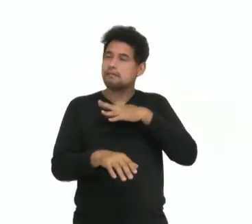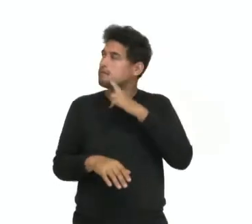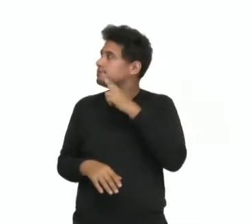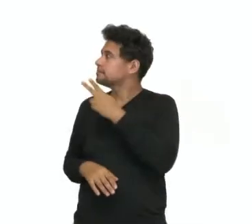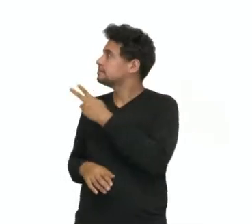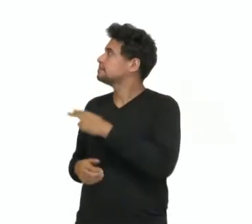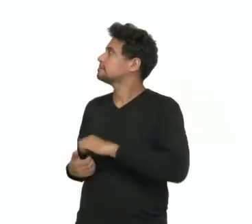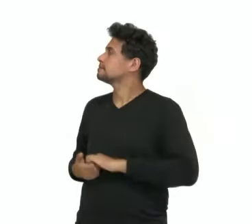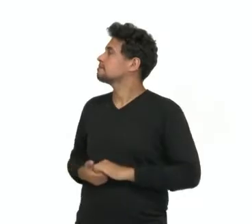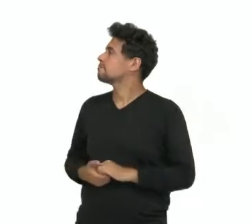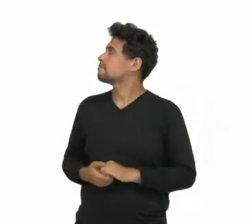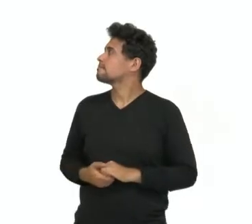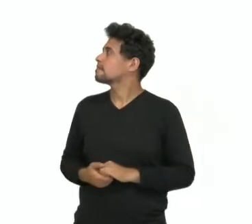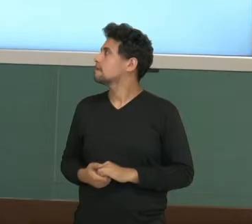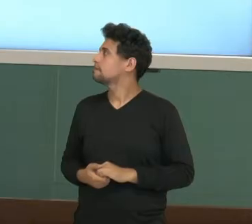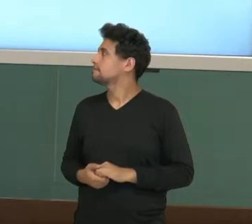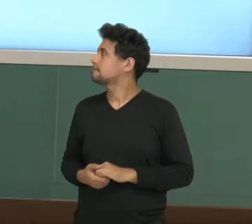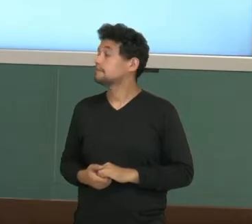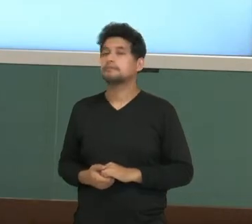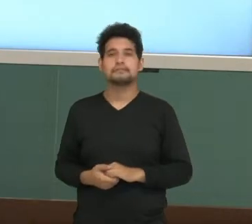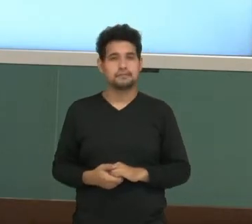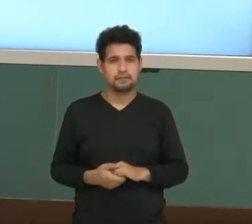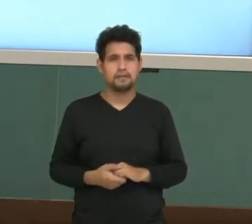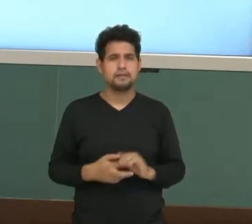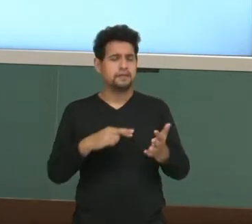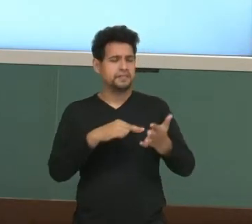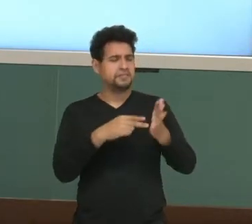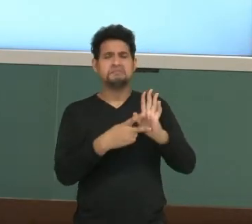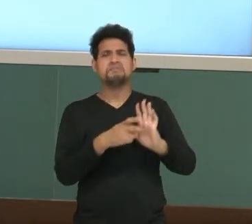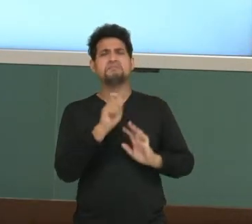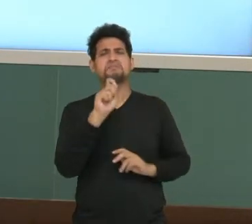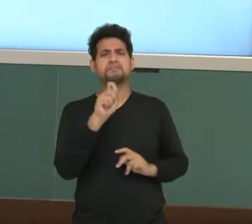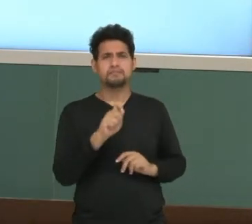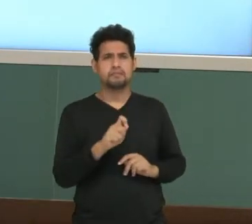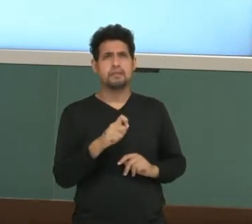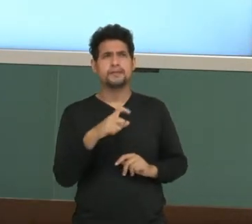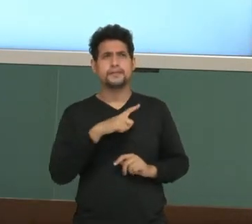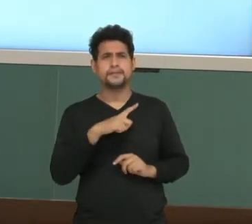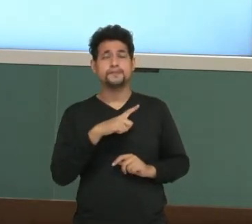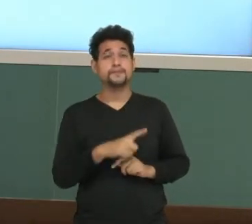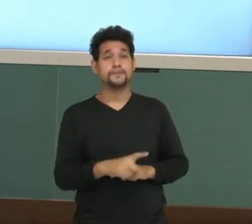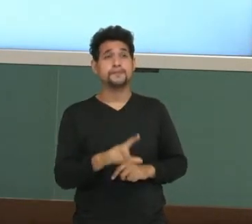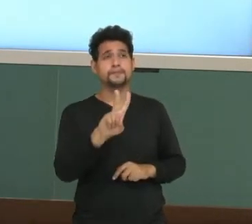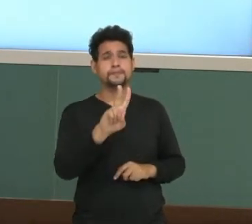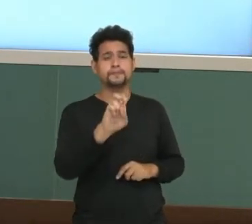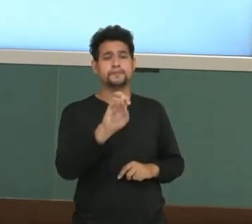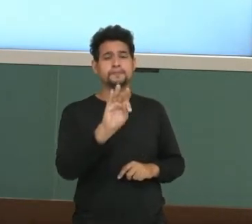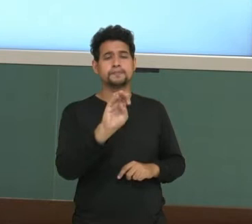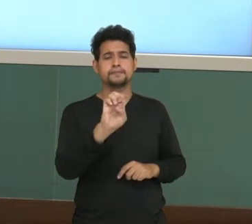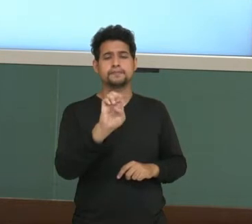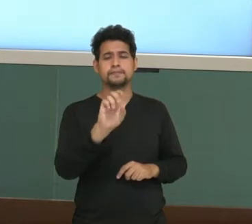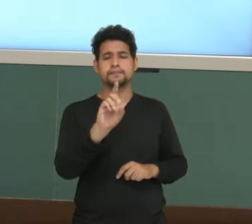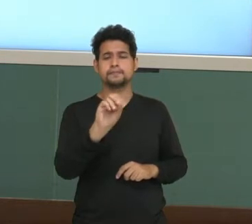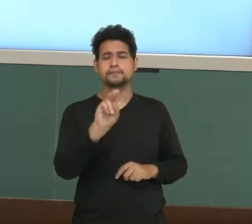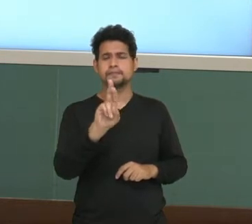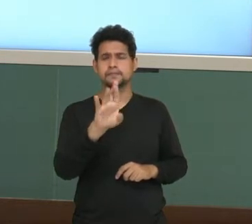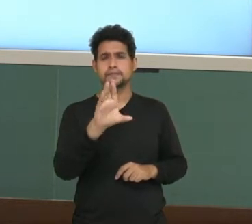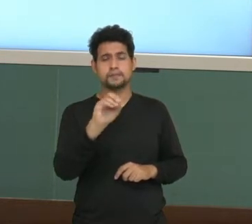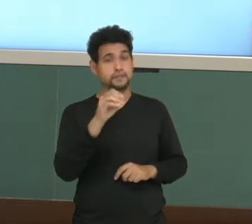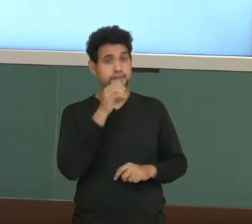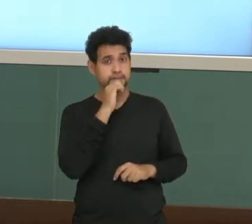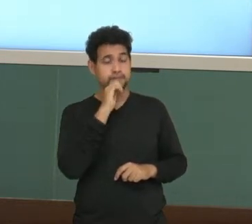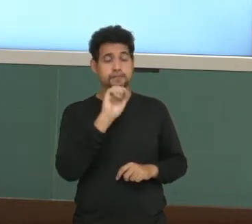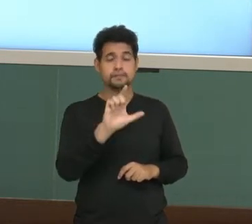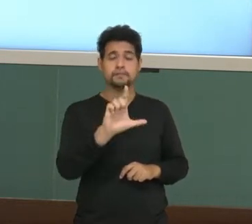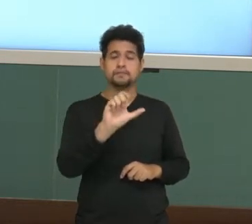da imagem que eu estou indicando para você agora, que aqui nós temos o vertedouro, ou seja, quando o nível do lago,